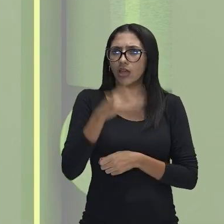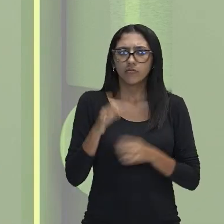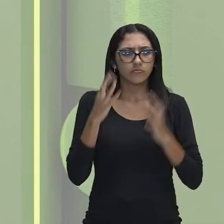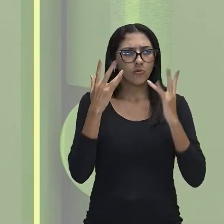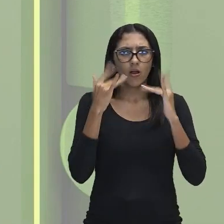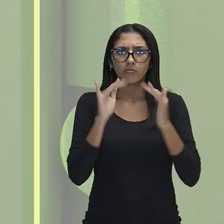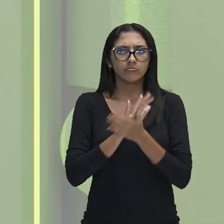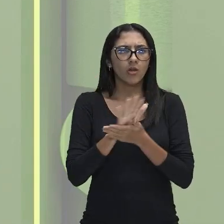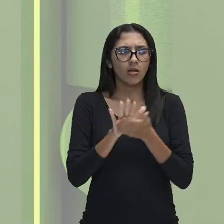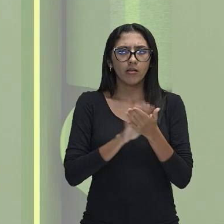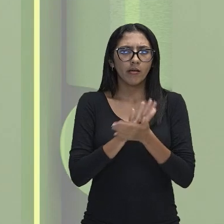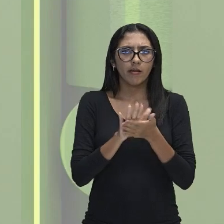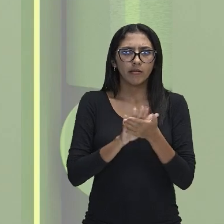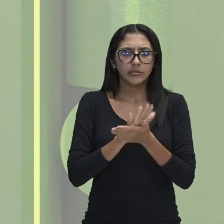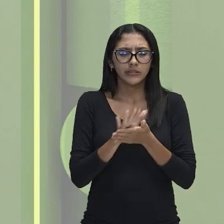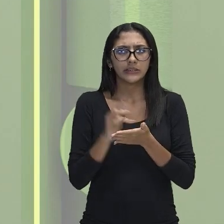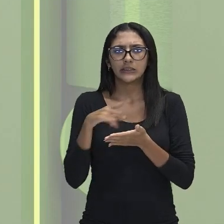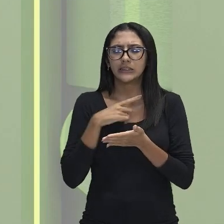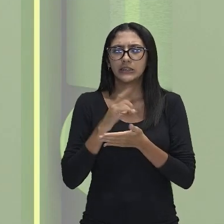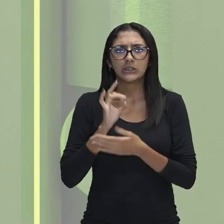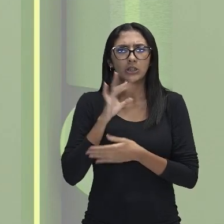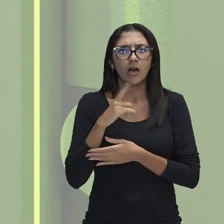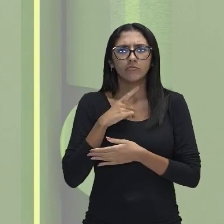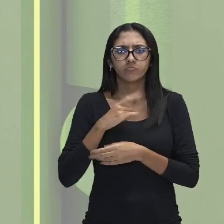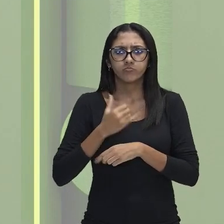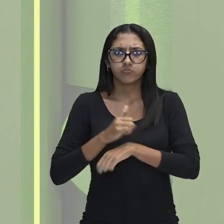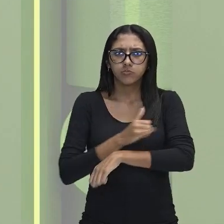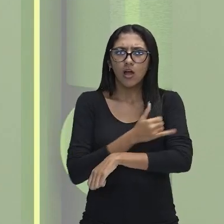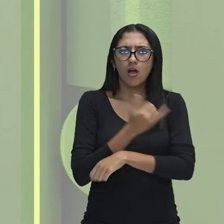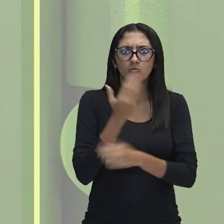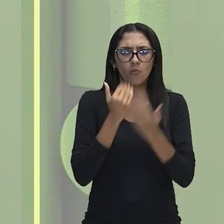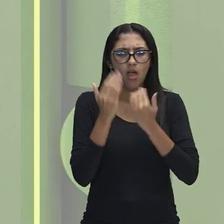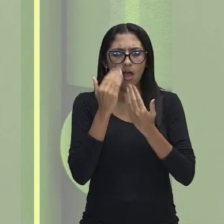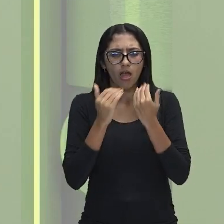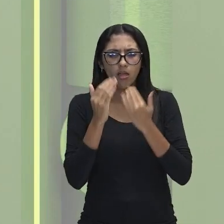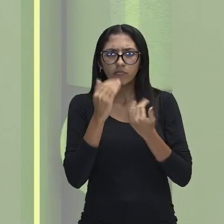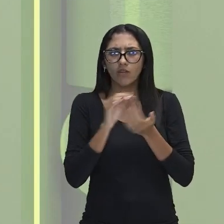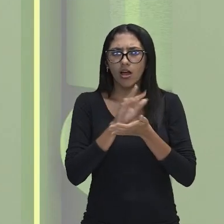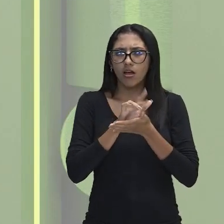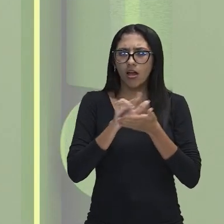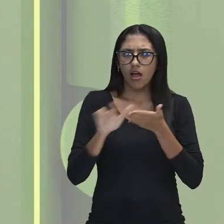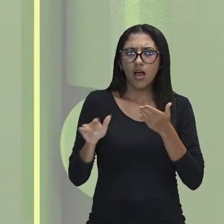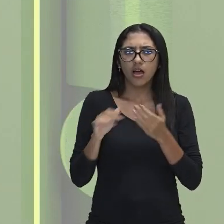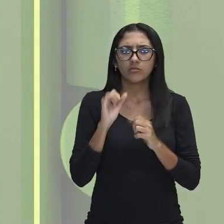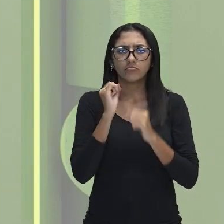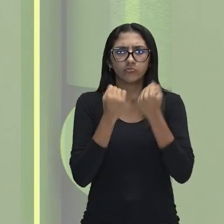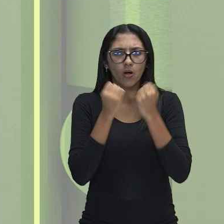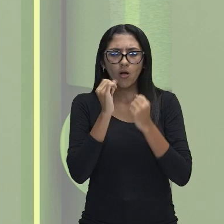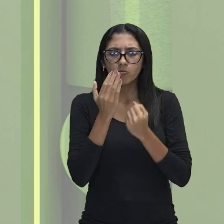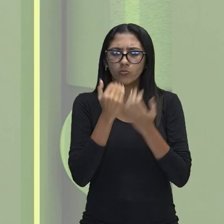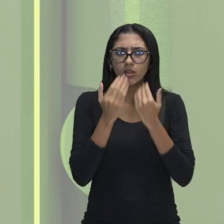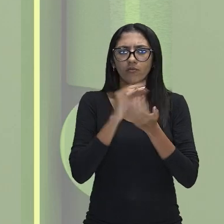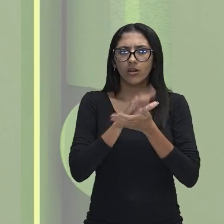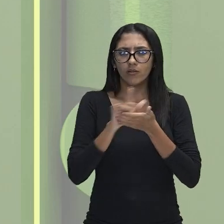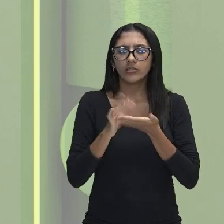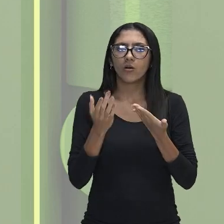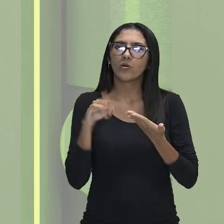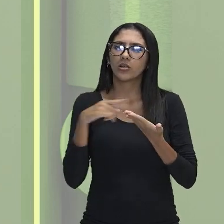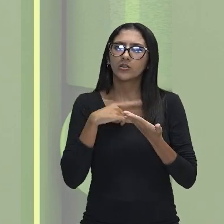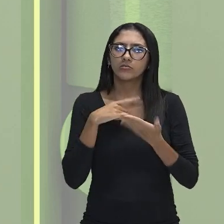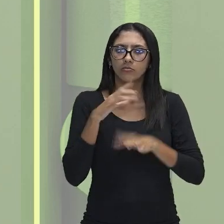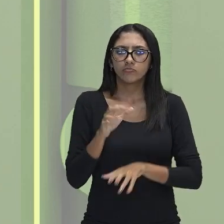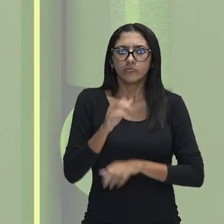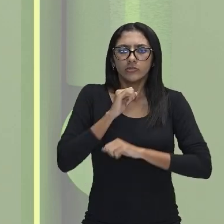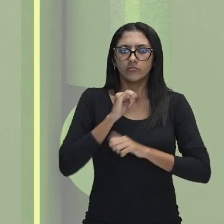saudável, muito rica em gordura, isso vai fazer com que você tenha ali